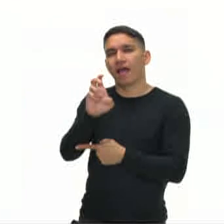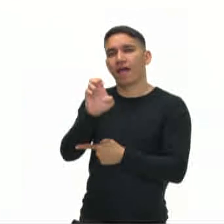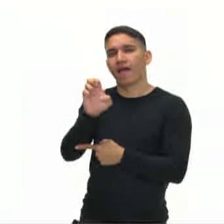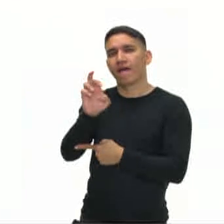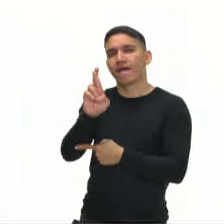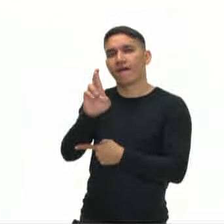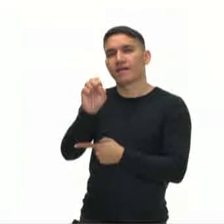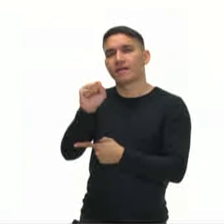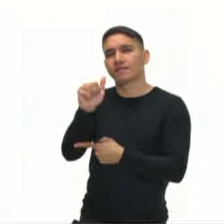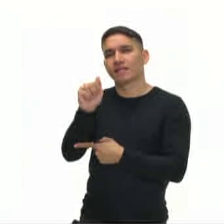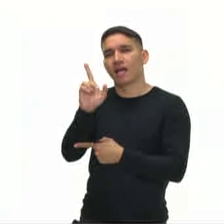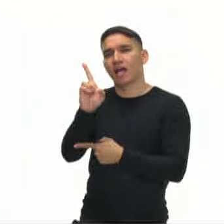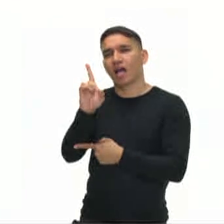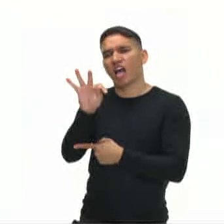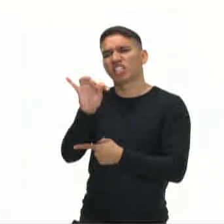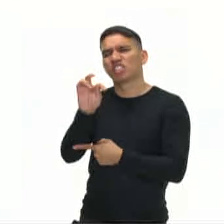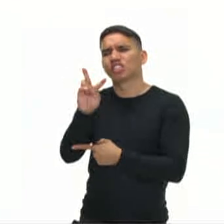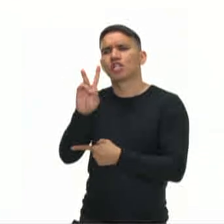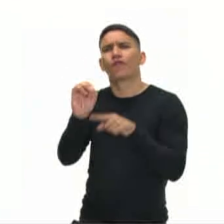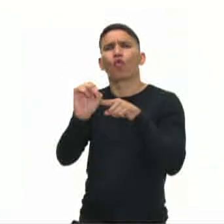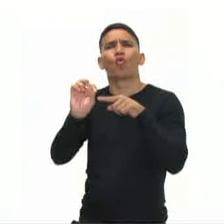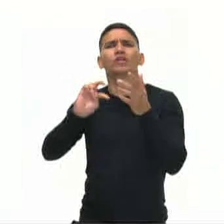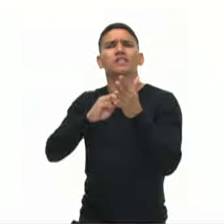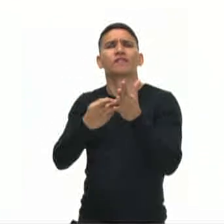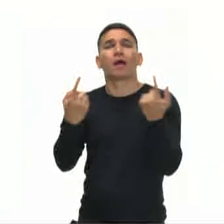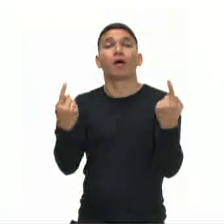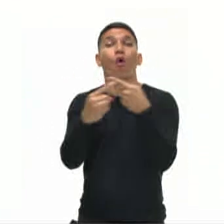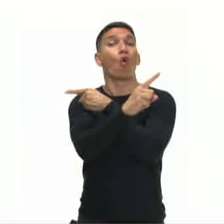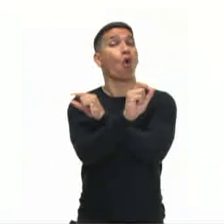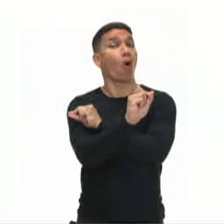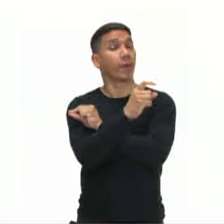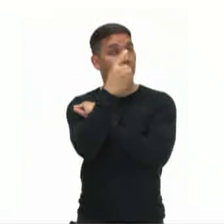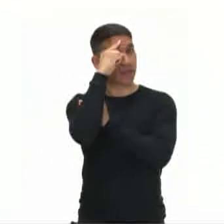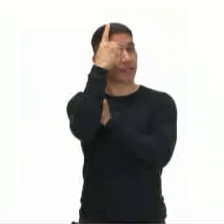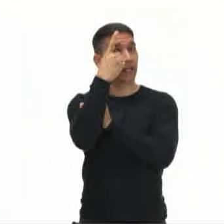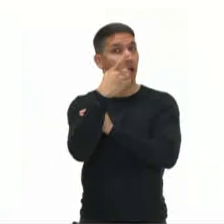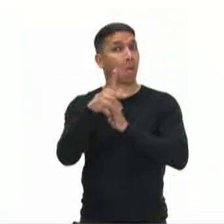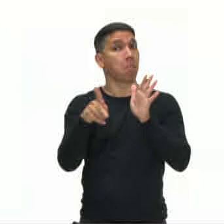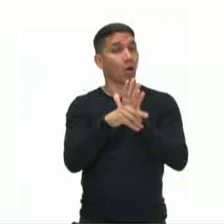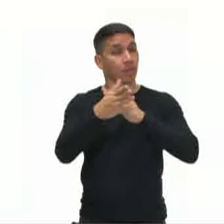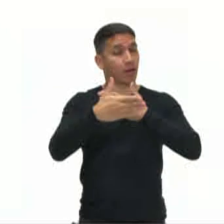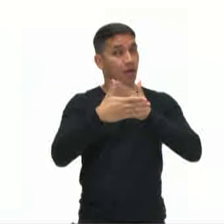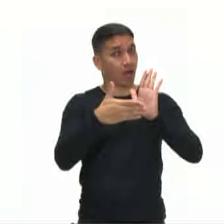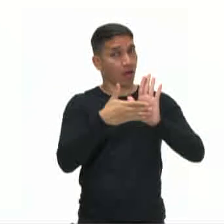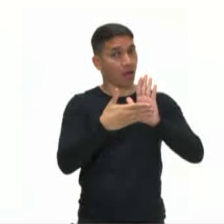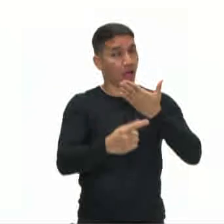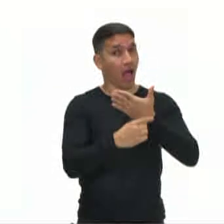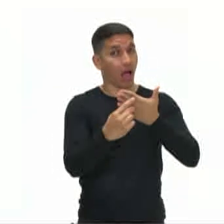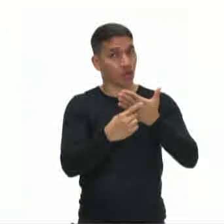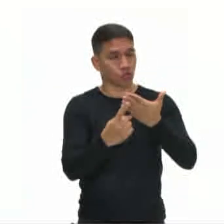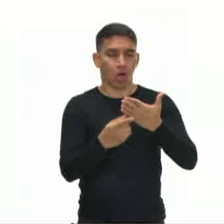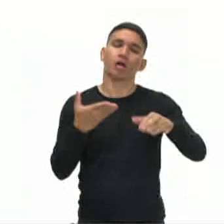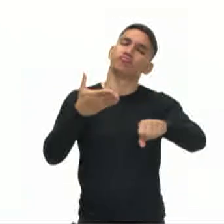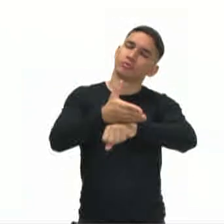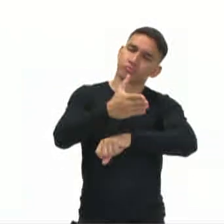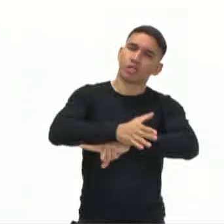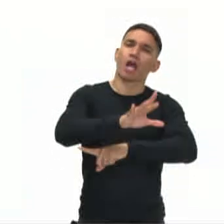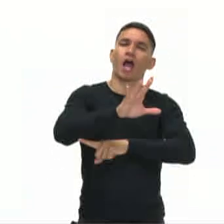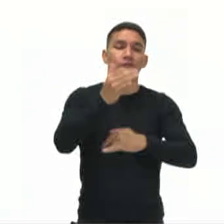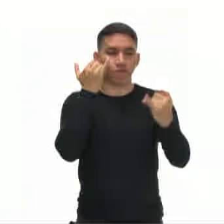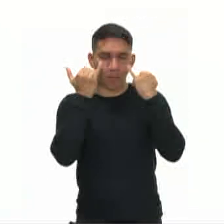uma oposição de ideias, né? Revela que para o autor, embora o acesso à informação seja um